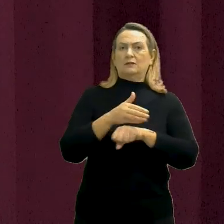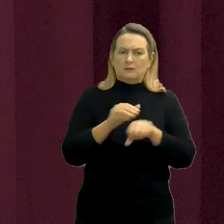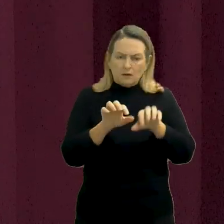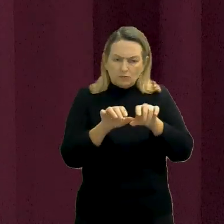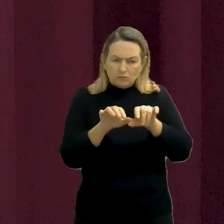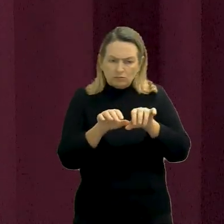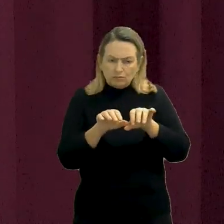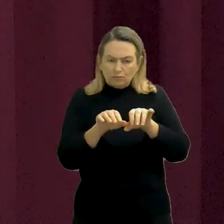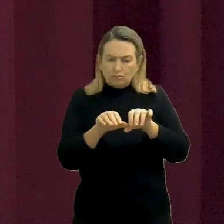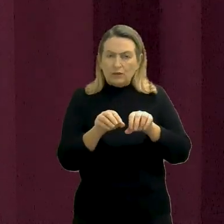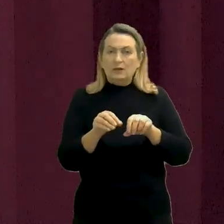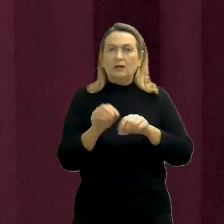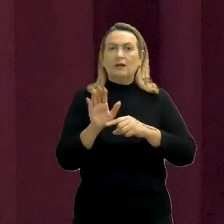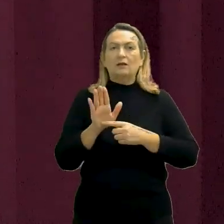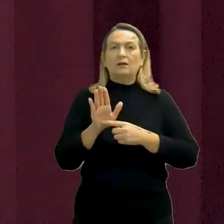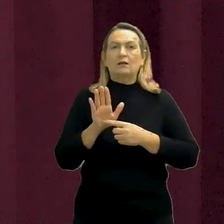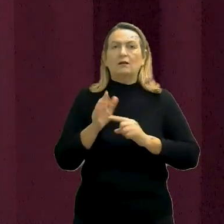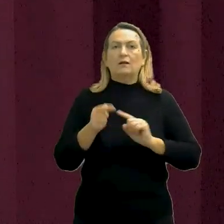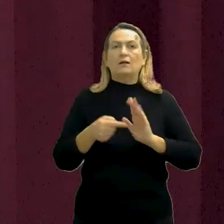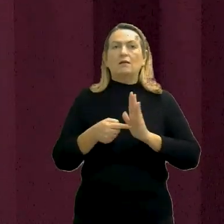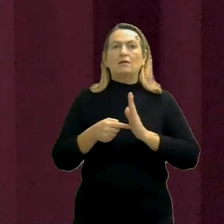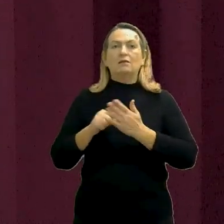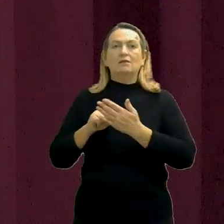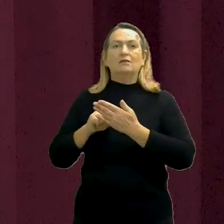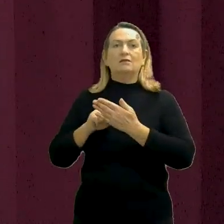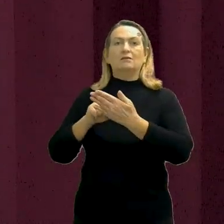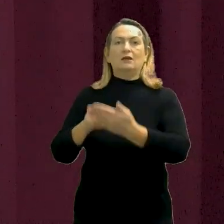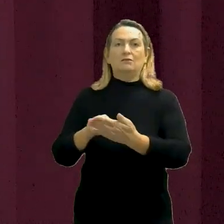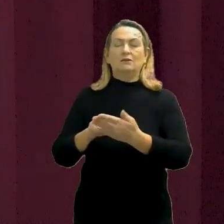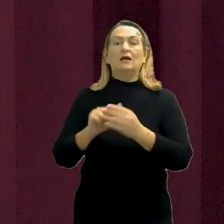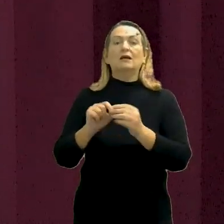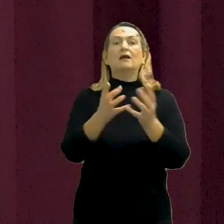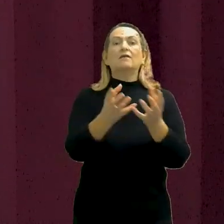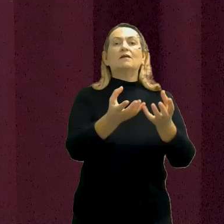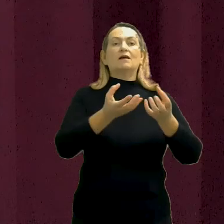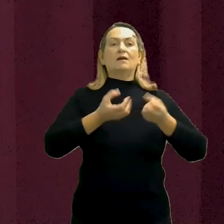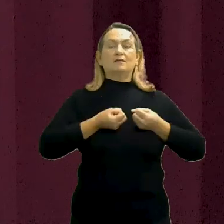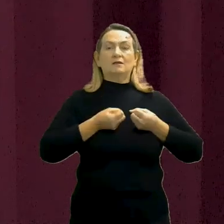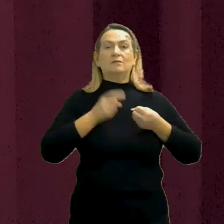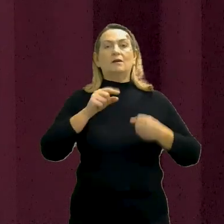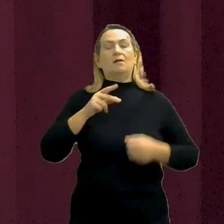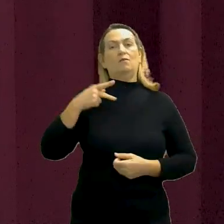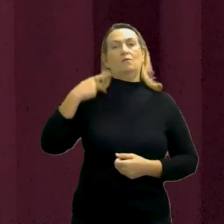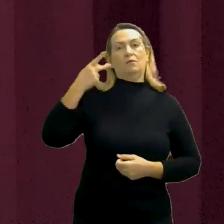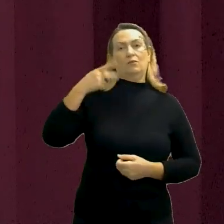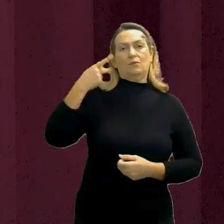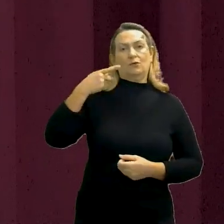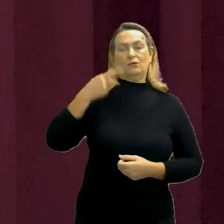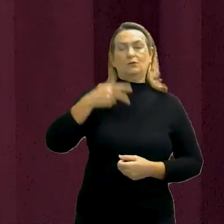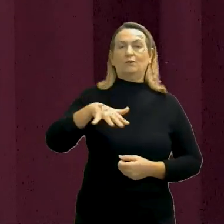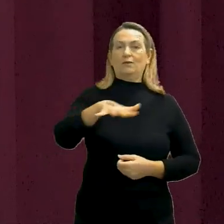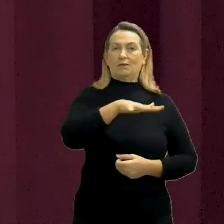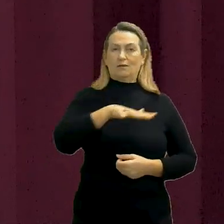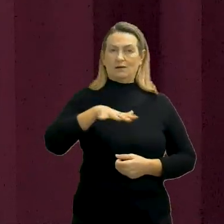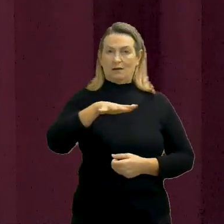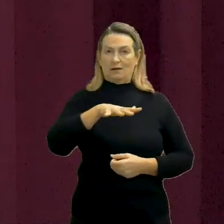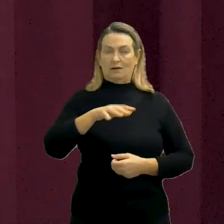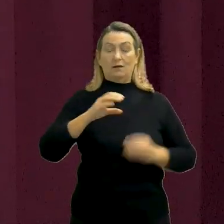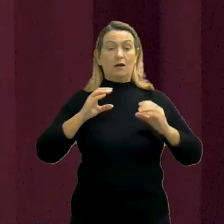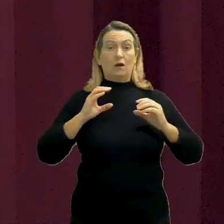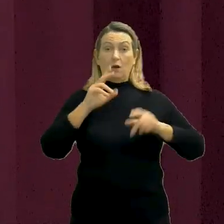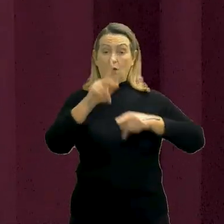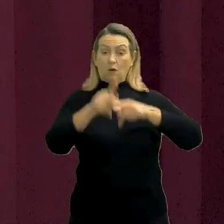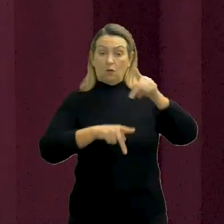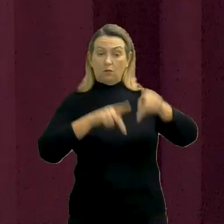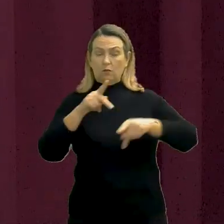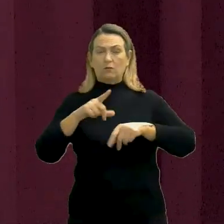ela vai ser encaminhada ao promotor Eleitoral da sua comarca então a população tem acesso total à